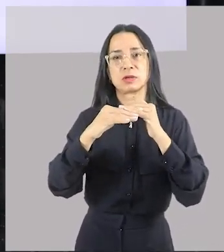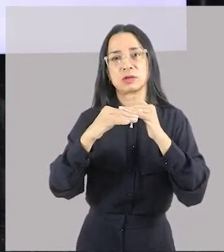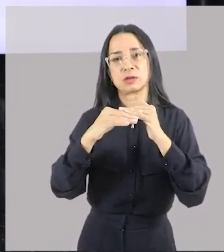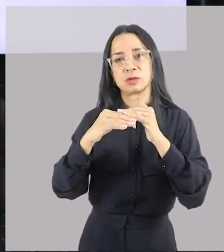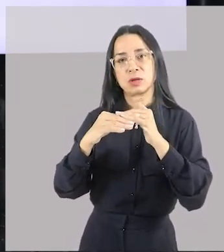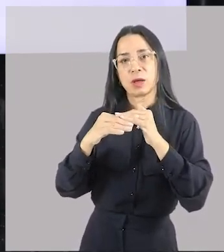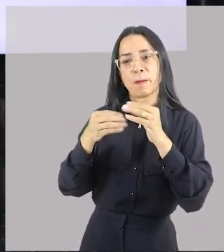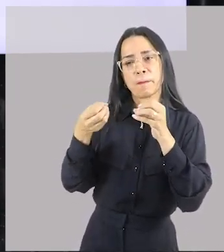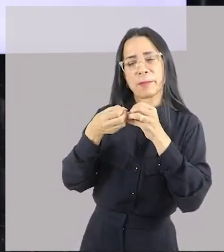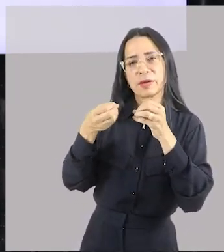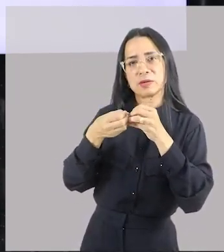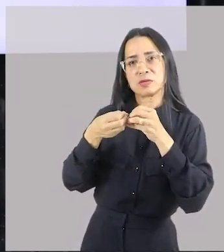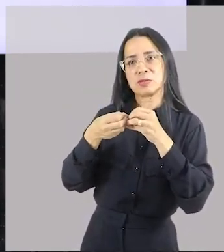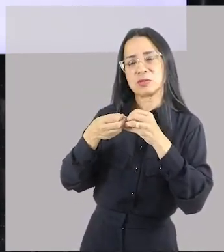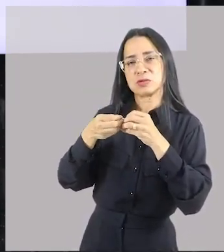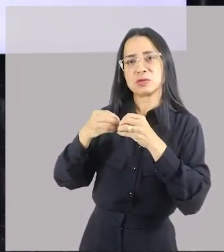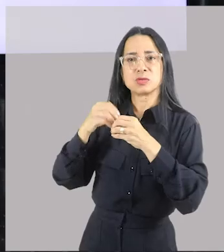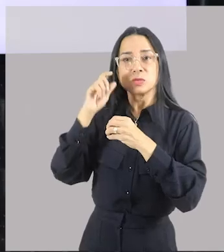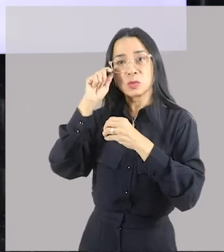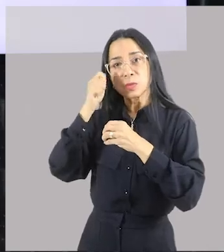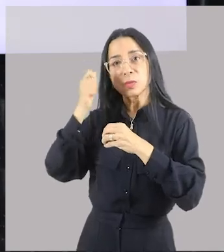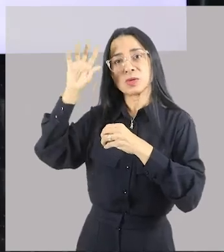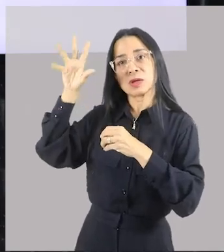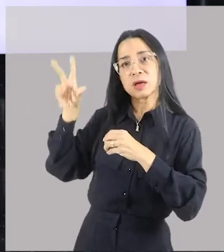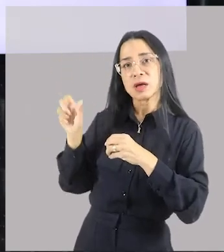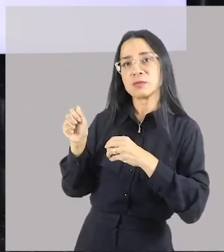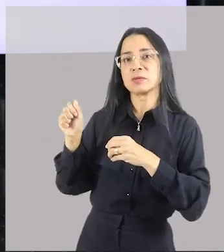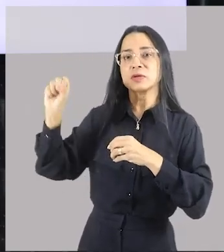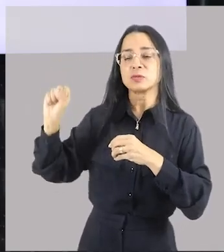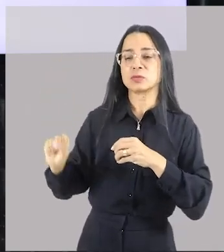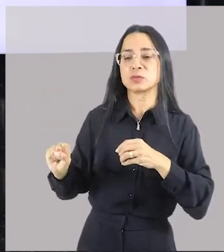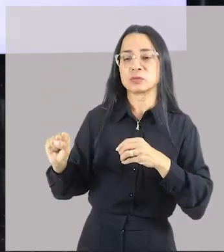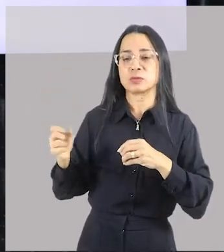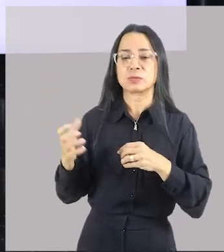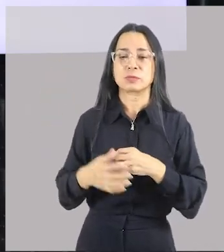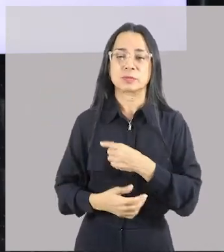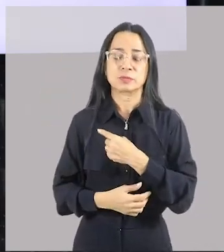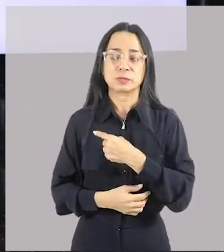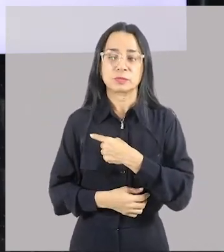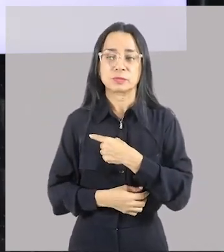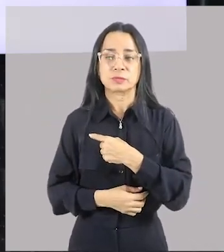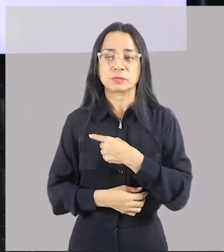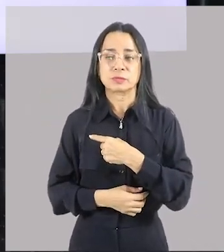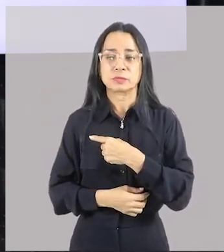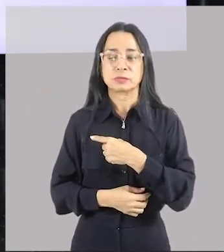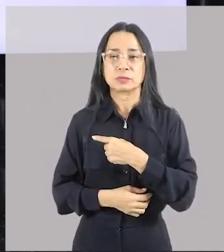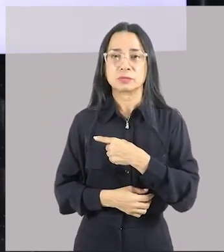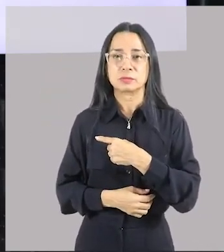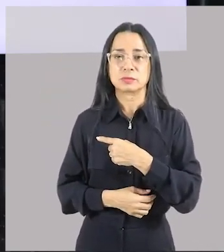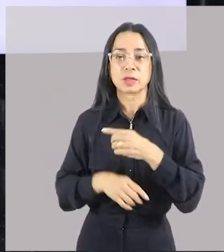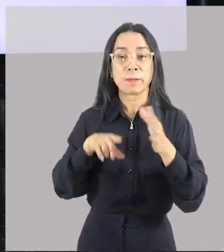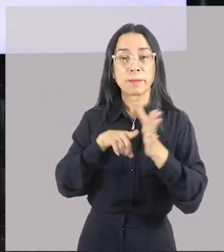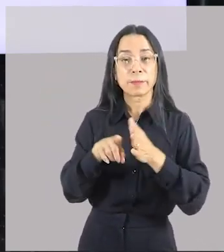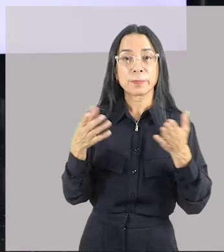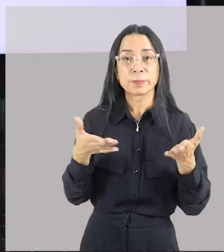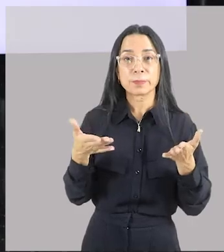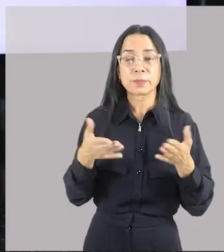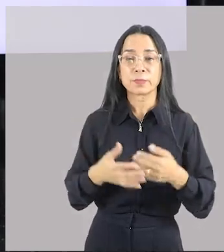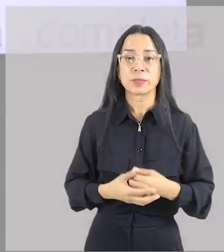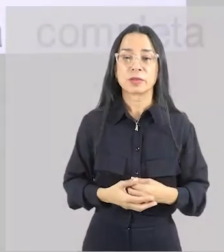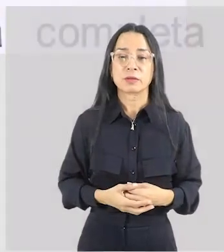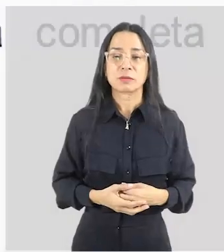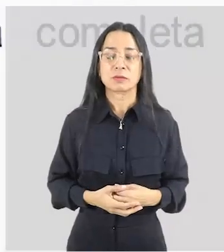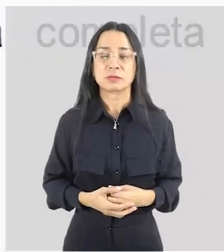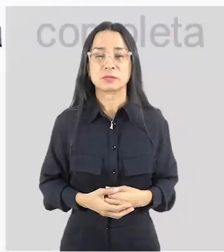África do Sul, mais próximo de 1. E fica mais distante do índice 0. Tá? Vamos para a pergunta.